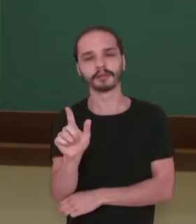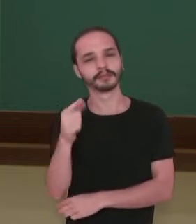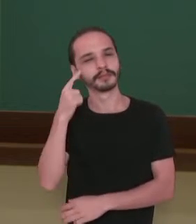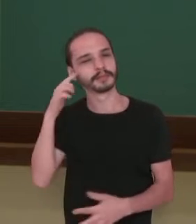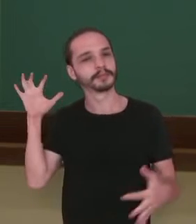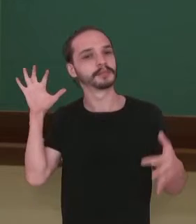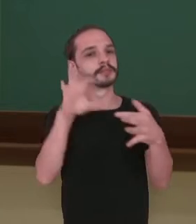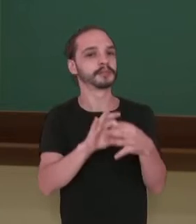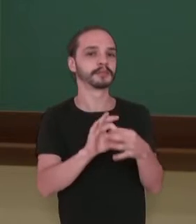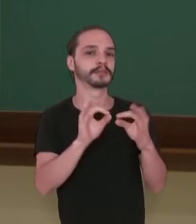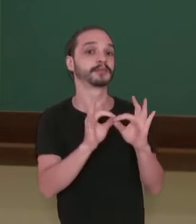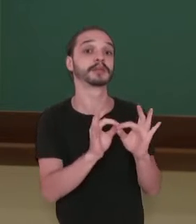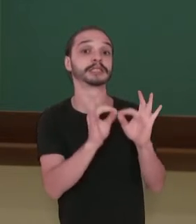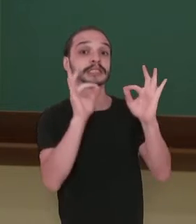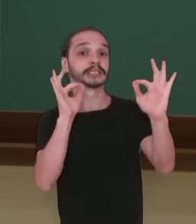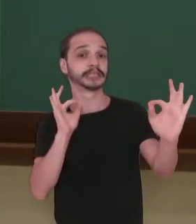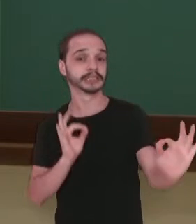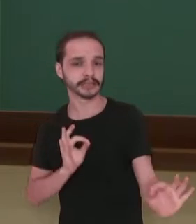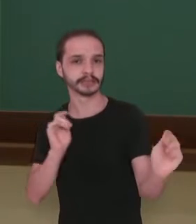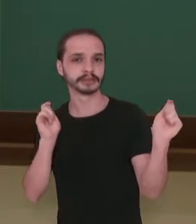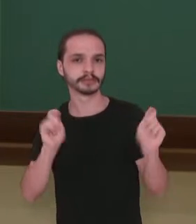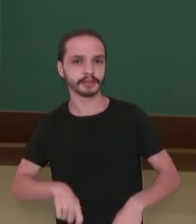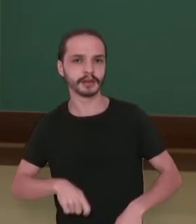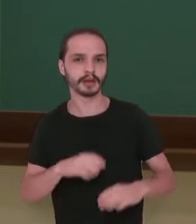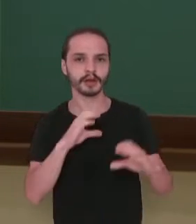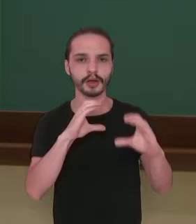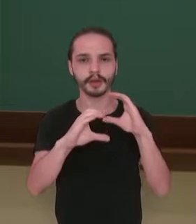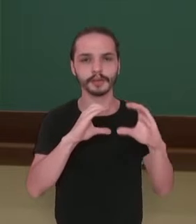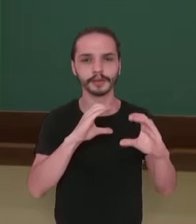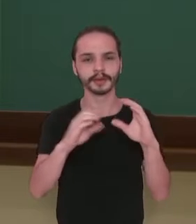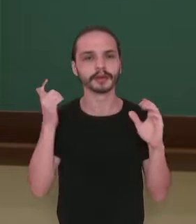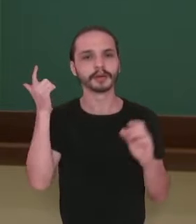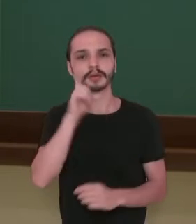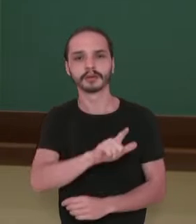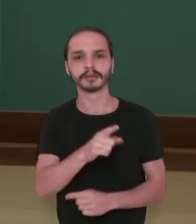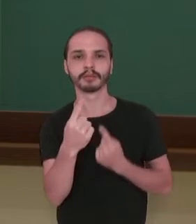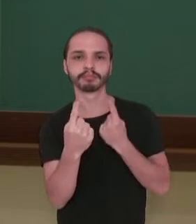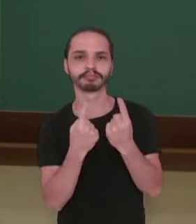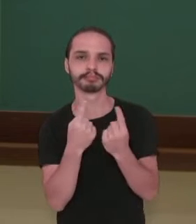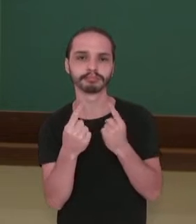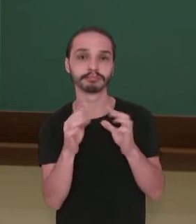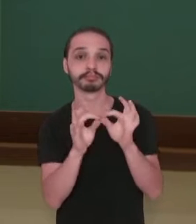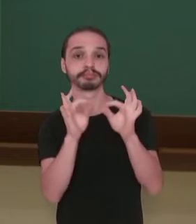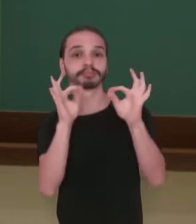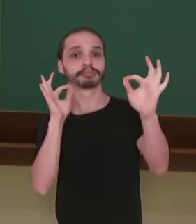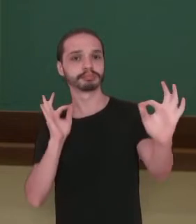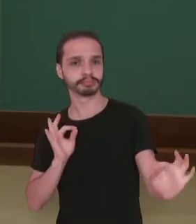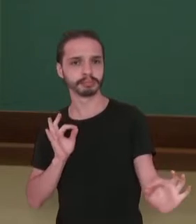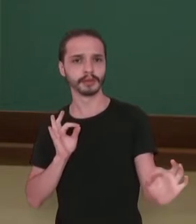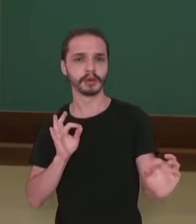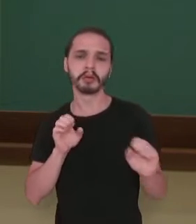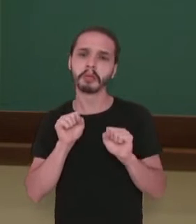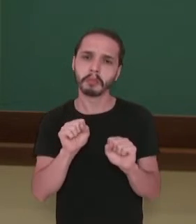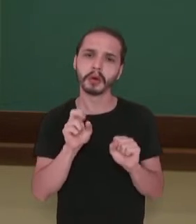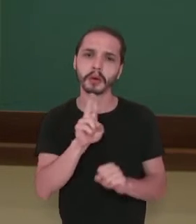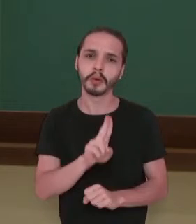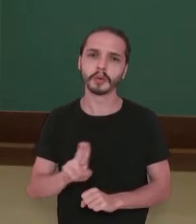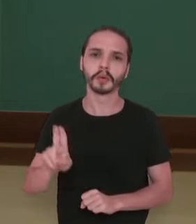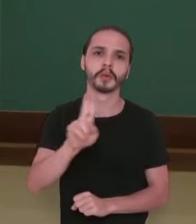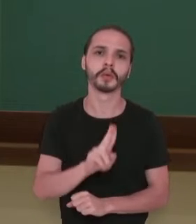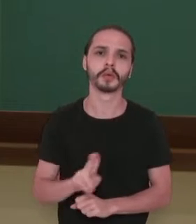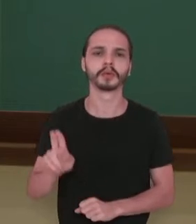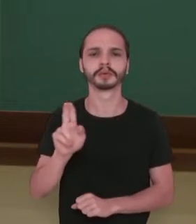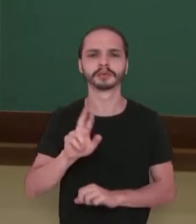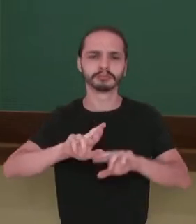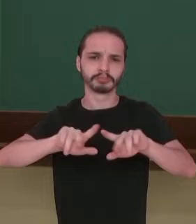associam isso à forma que as pessoas têm de estabelecer um diálogo à distância, E isso pode ser feito